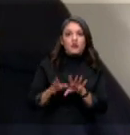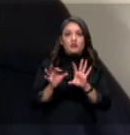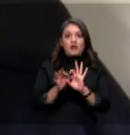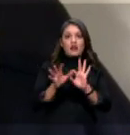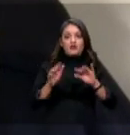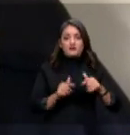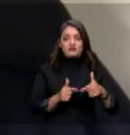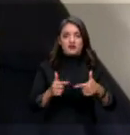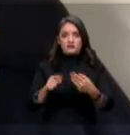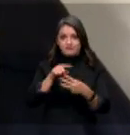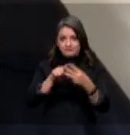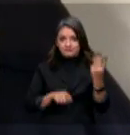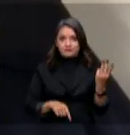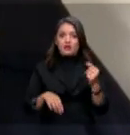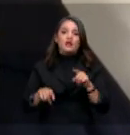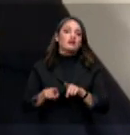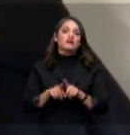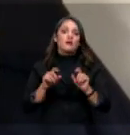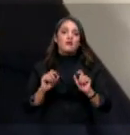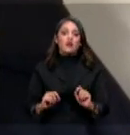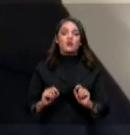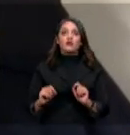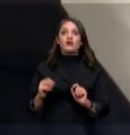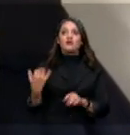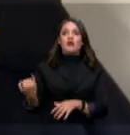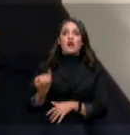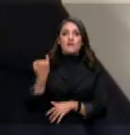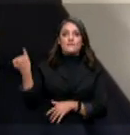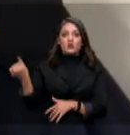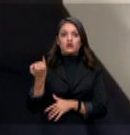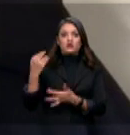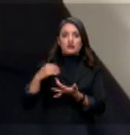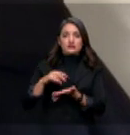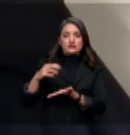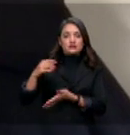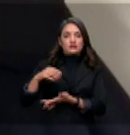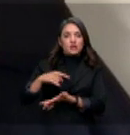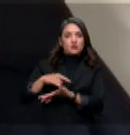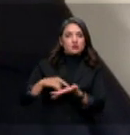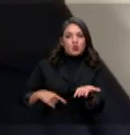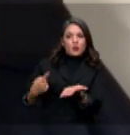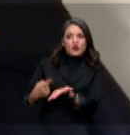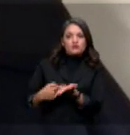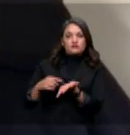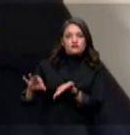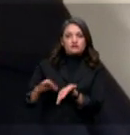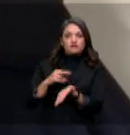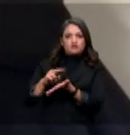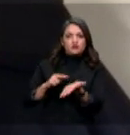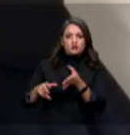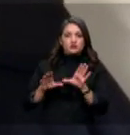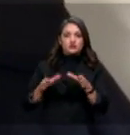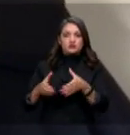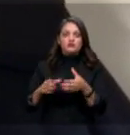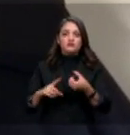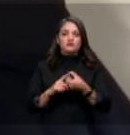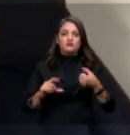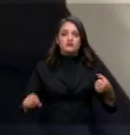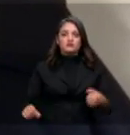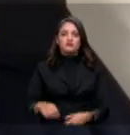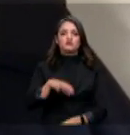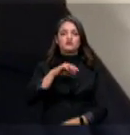como a supremacia das convenções e dos acordos coletivos prevista no artigo 7º, inciso 26